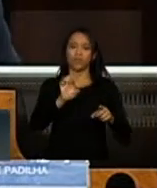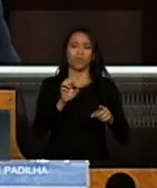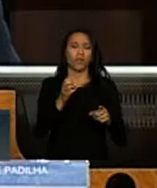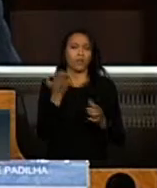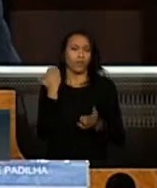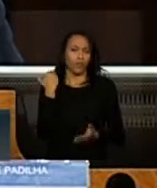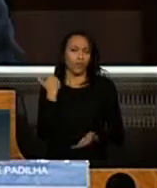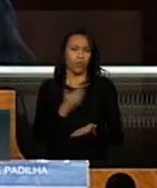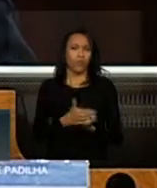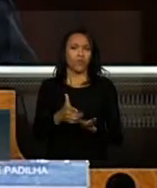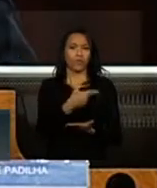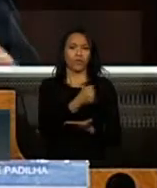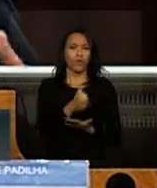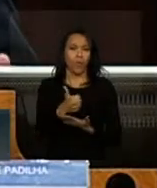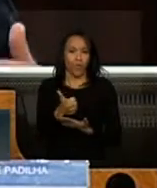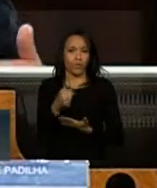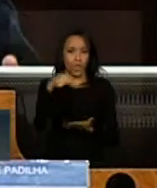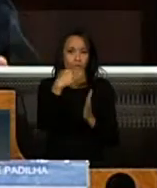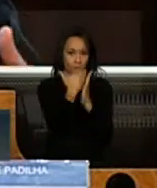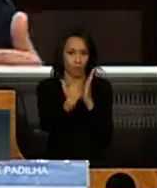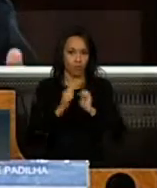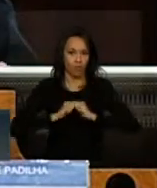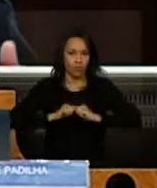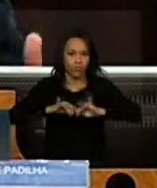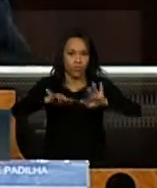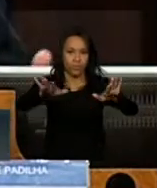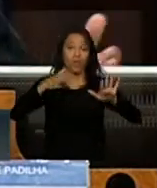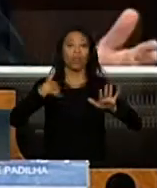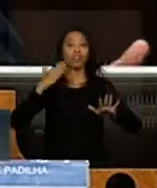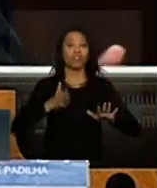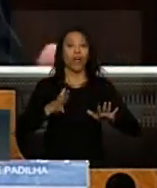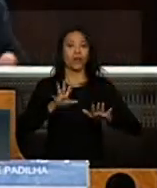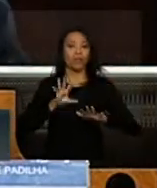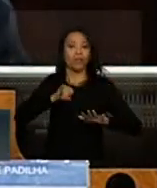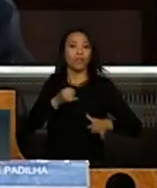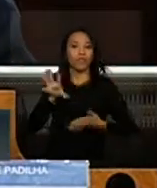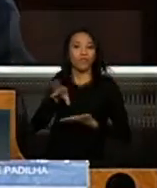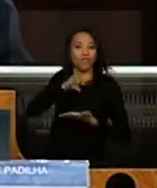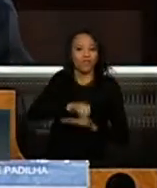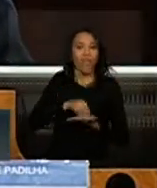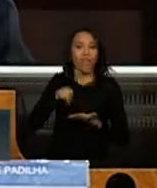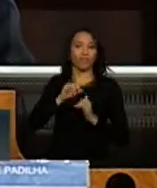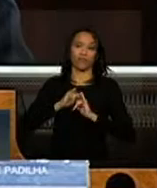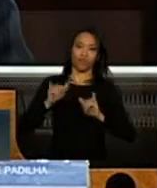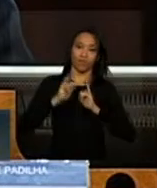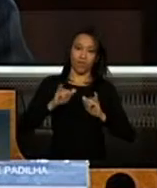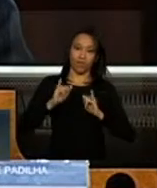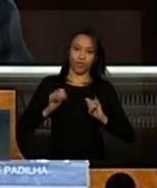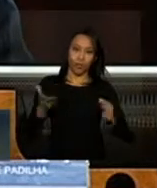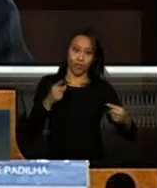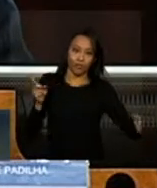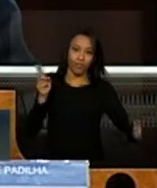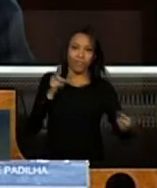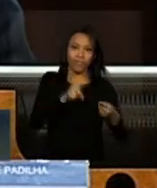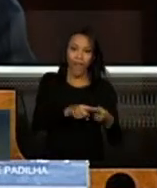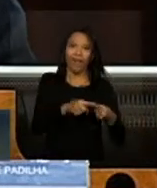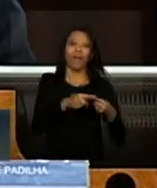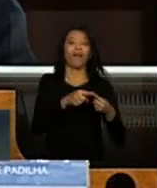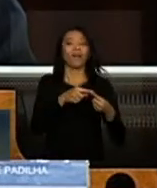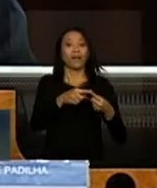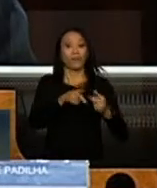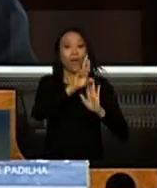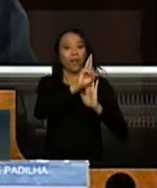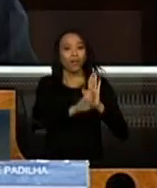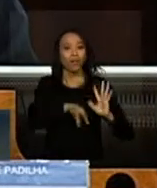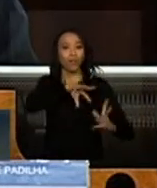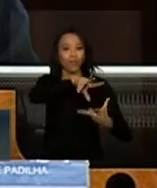começo de 2011, nós já planejamos baseado nesses dados que agora se confirmam no relatório mundial do Unicef, que